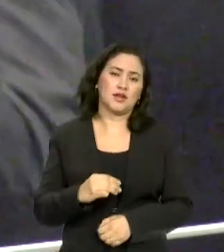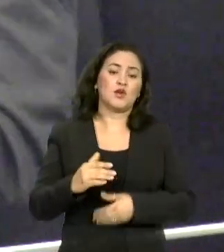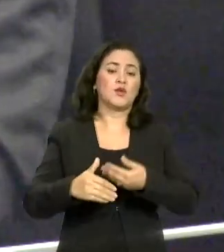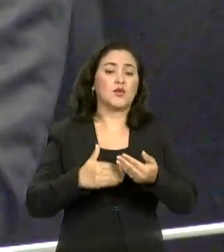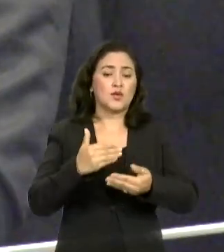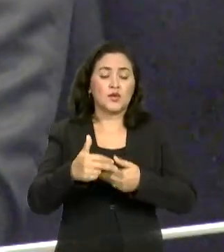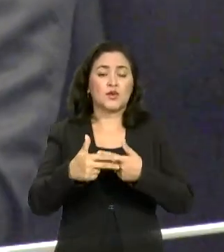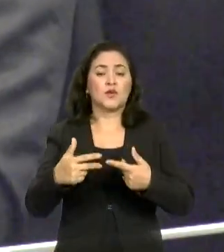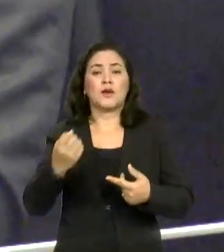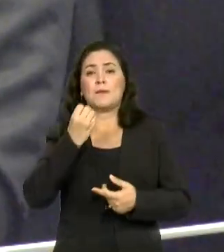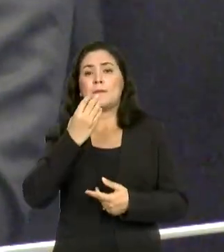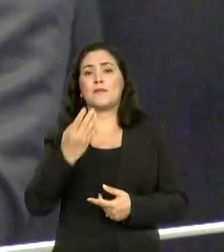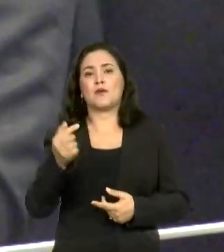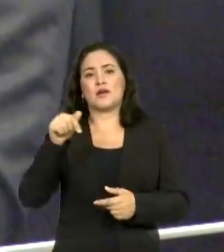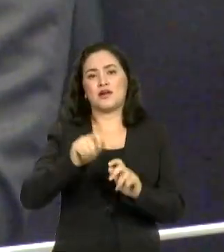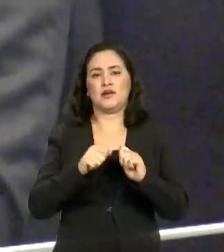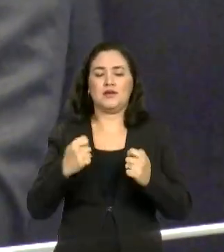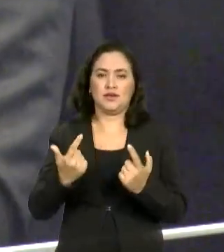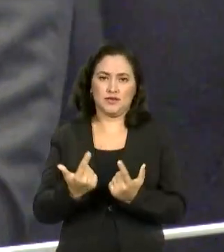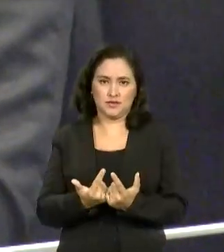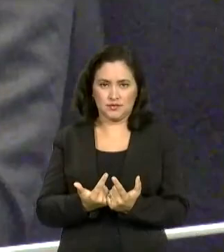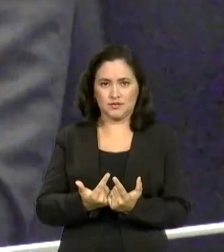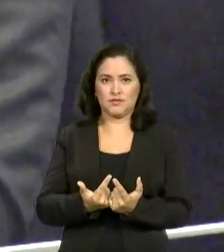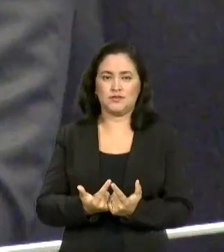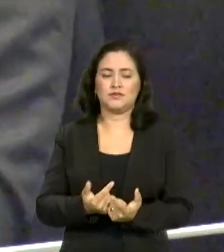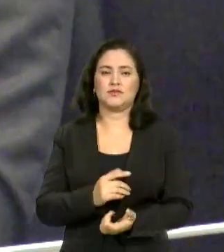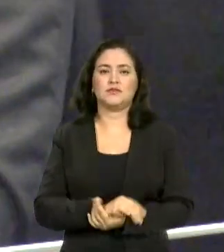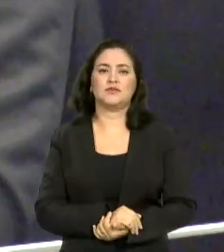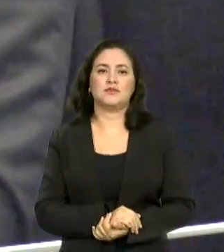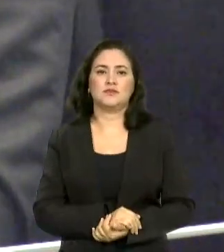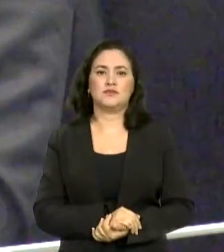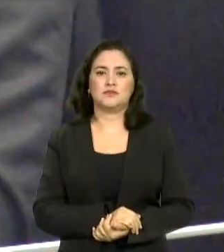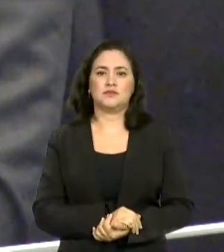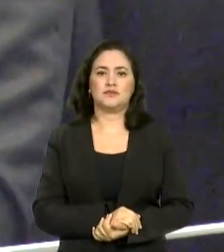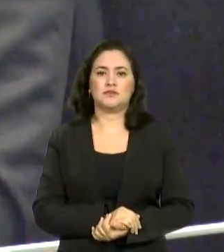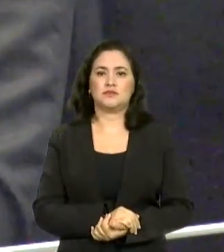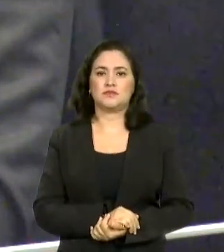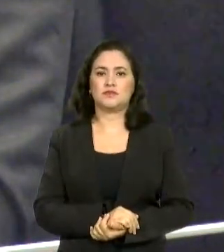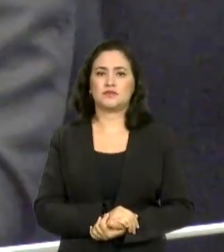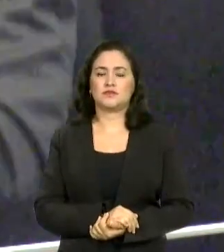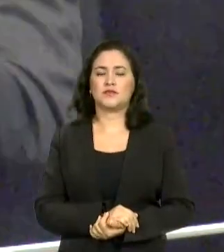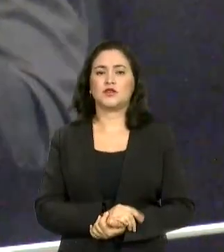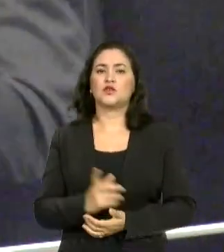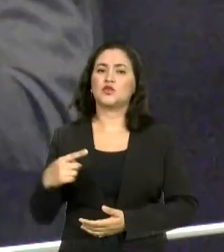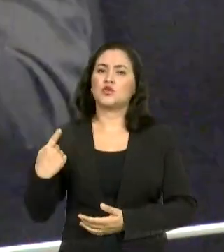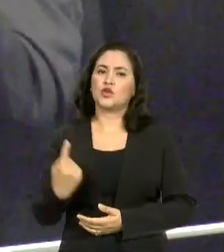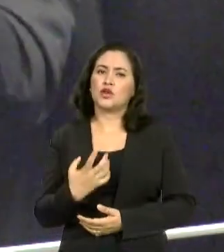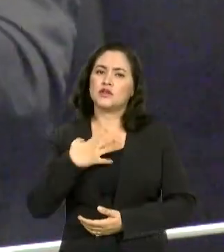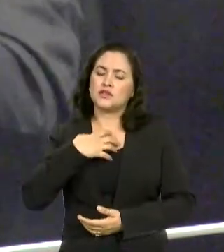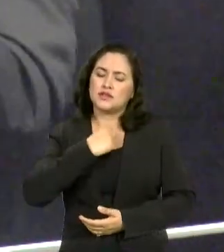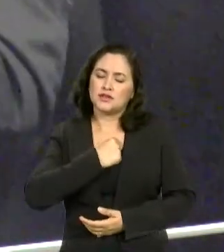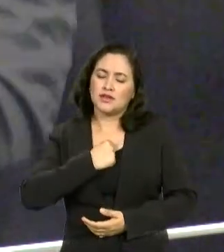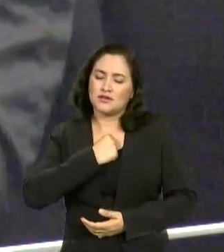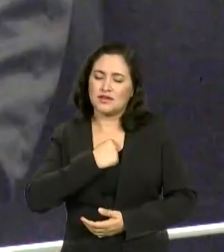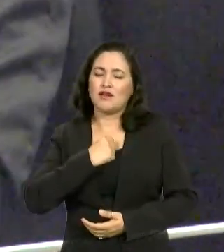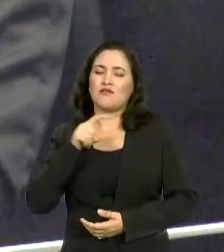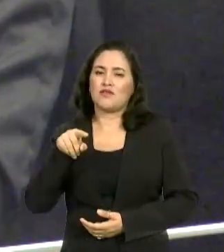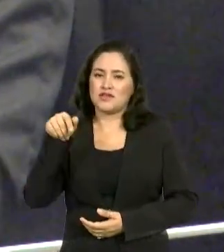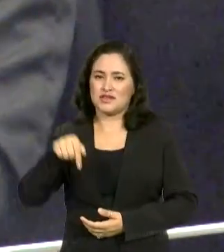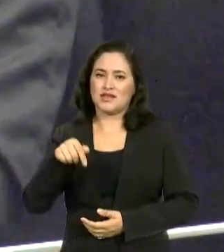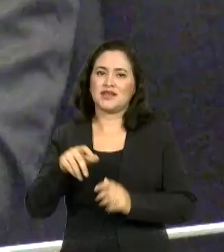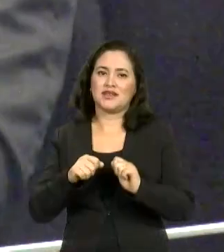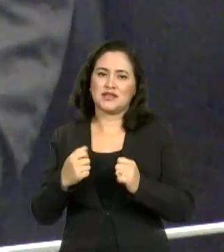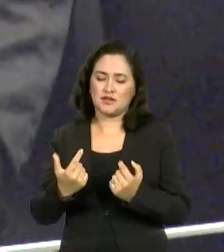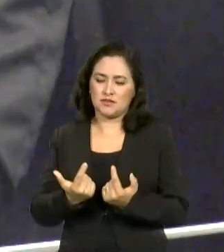falta muito grande na busca sempre do entendimento desta casa. Mas que Deus possa lhe proteger, que a gente possa se reencontrar em outros momentos. Como eu